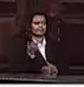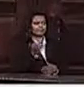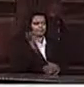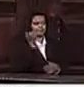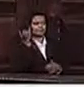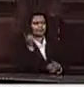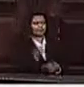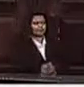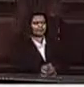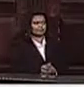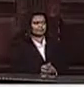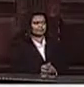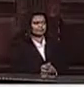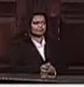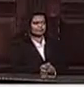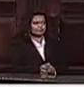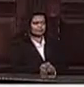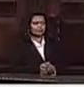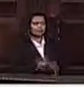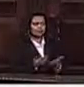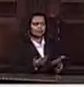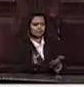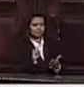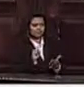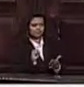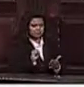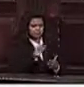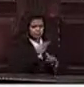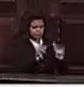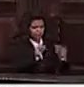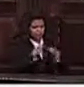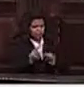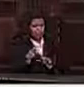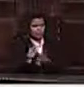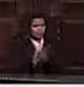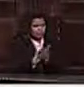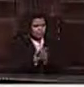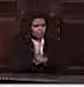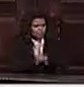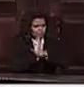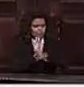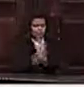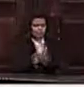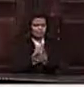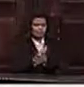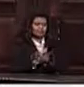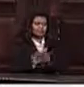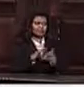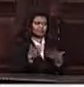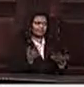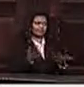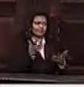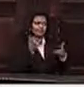Lei, a gente está deixando de cumprir o seu compromisso, que é o seu maior compromisso,